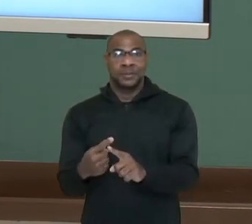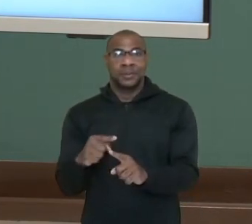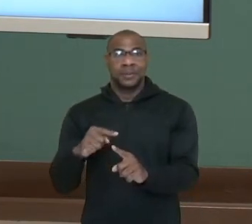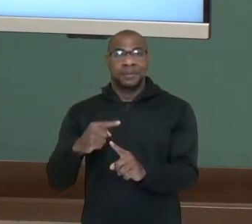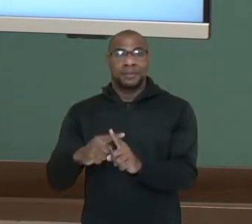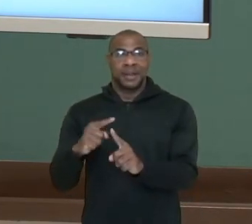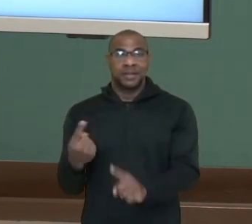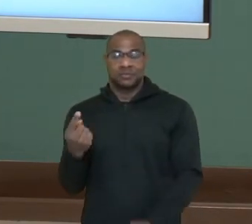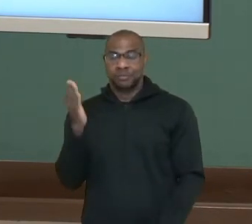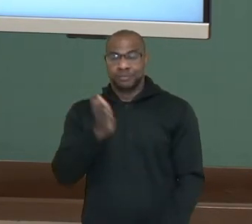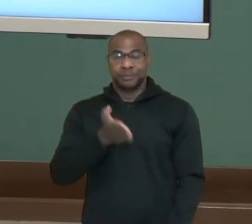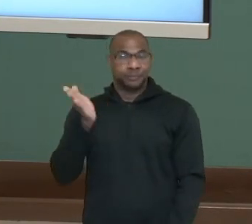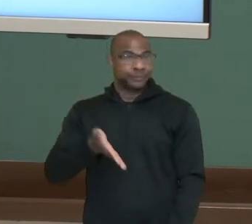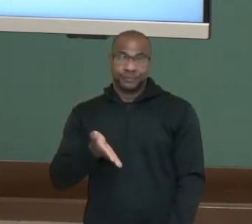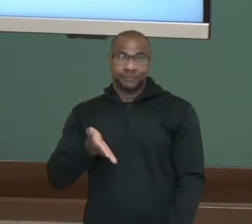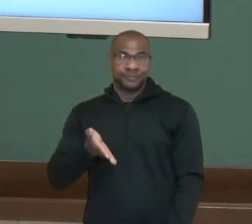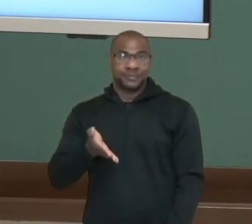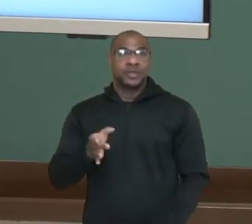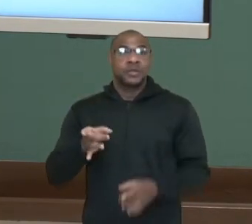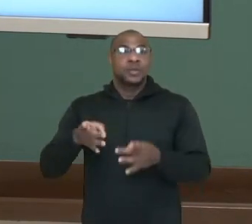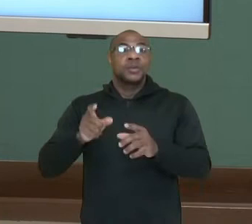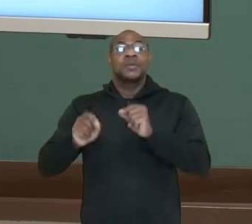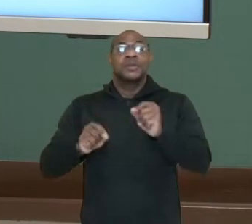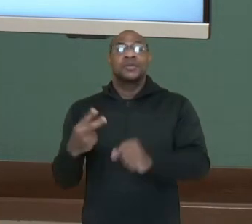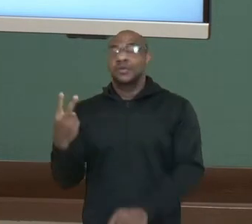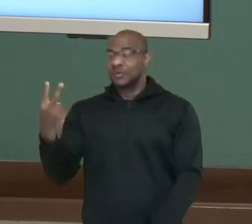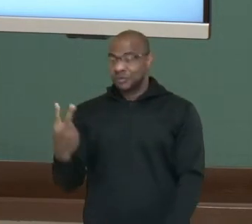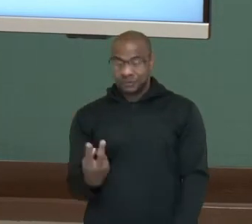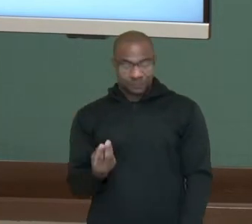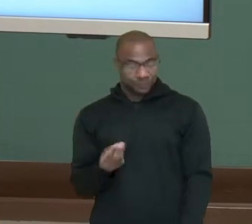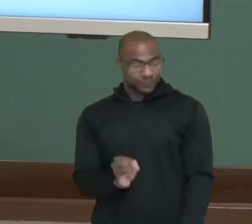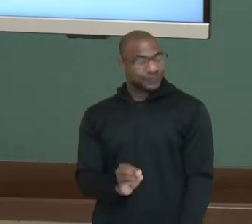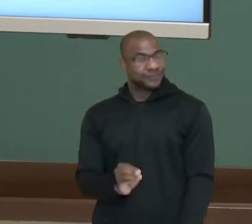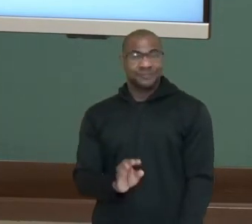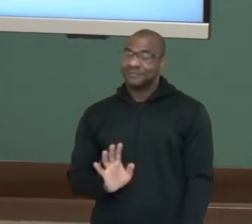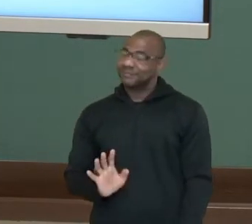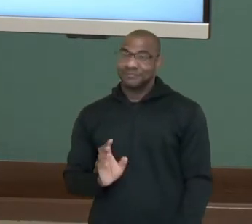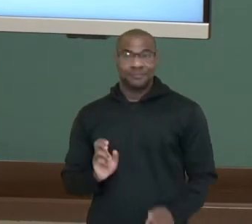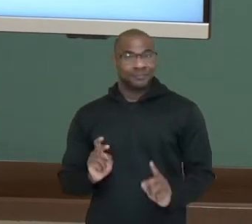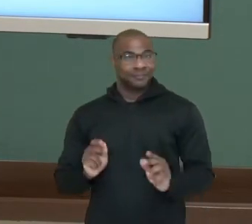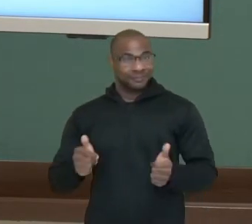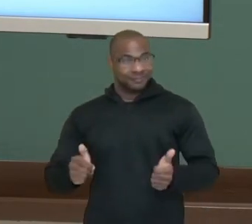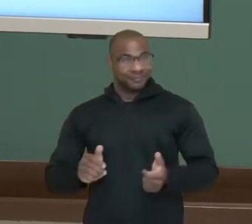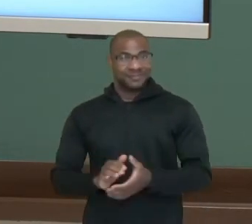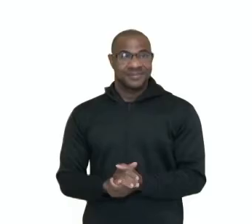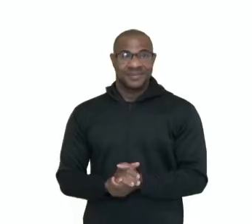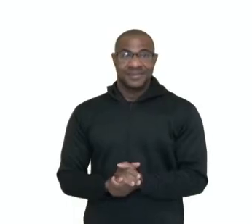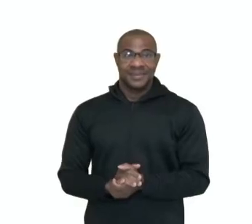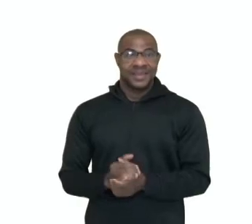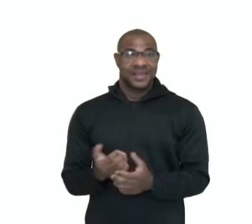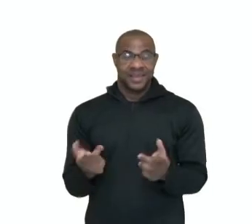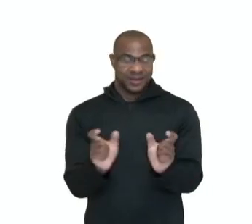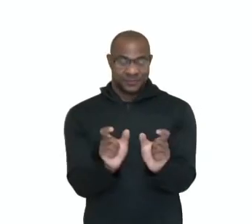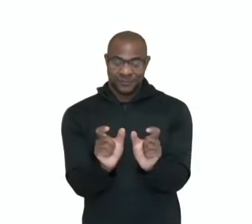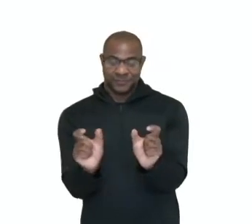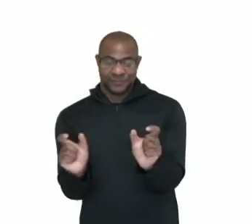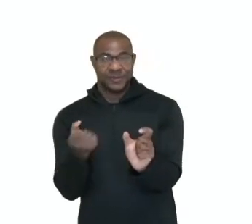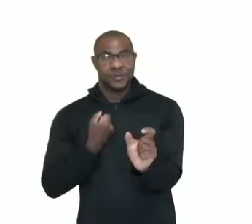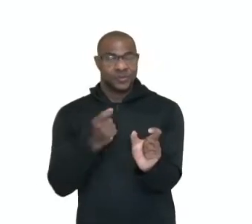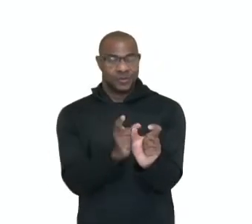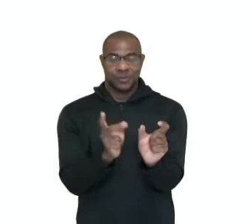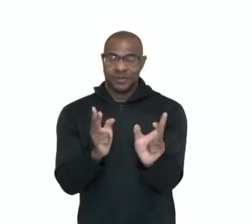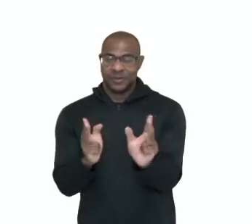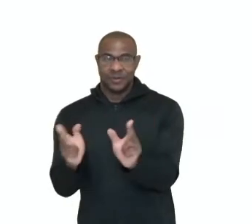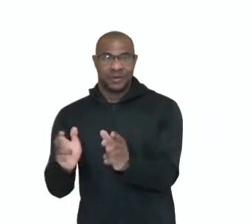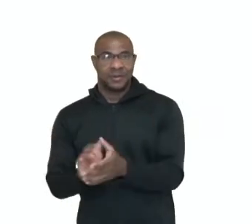1 eu corto fora. Sobrou quem? Só o 2 aqui. Certo? Então, termos semelhantes aqui. Ah, professora,